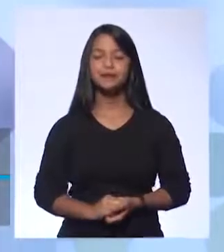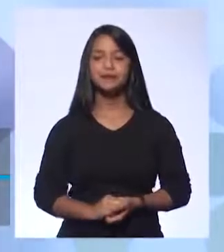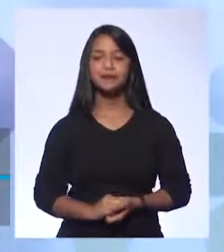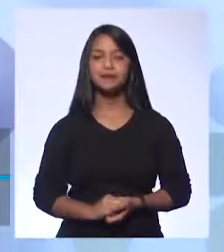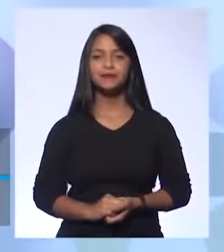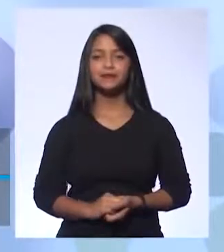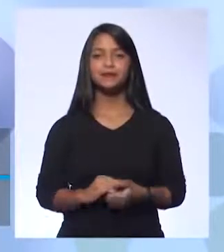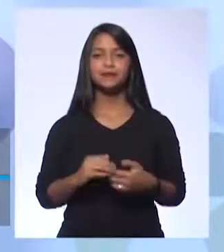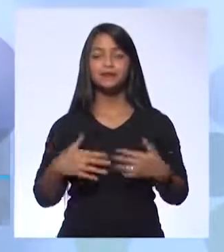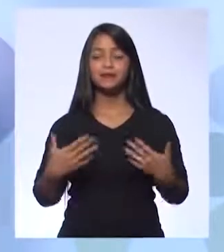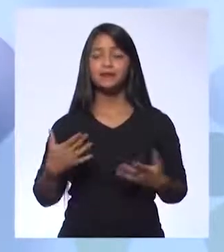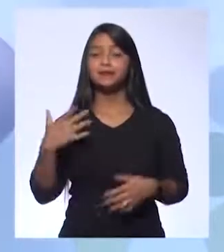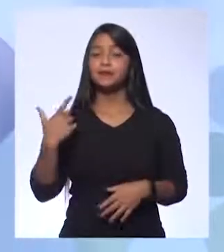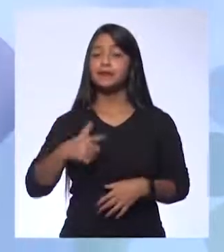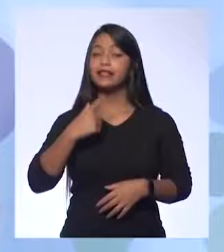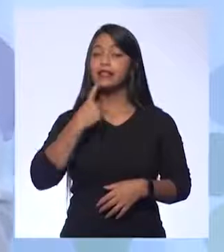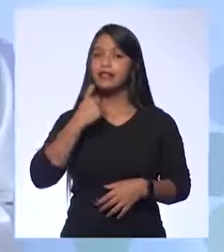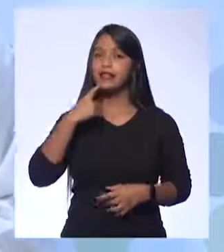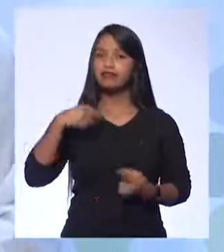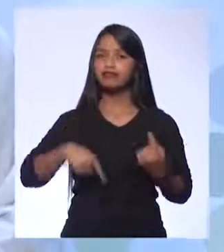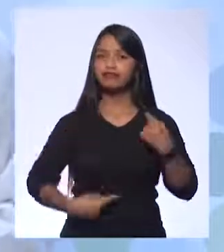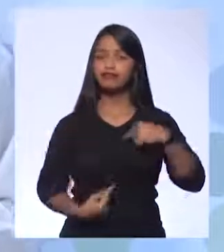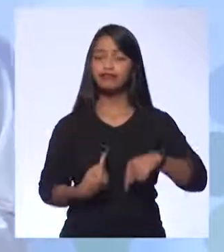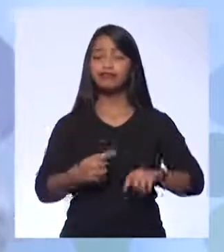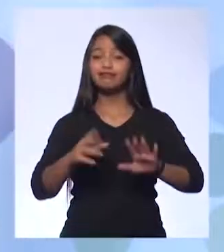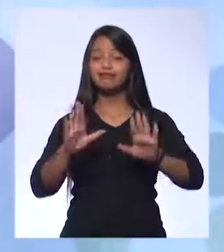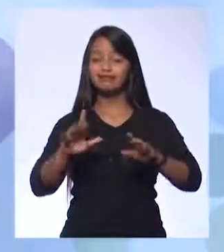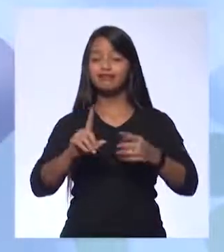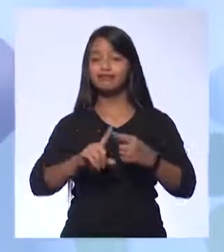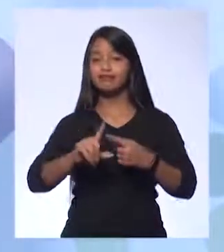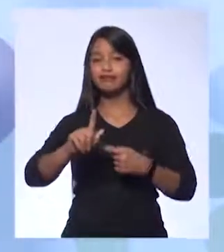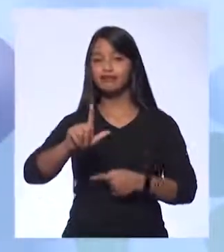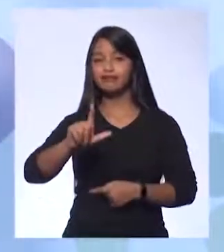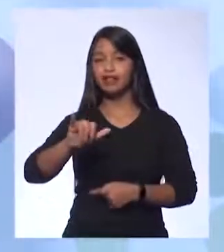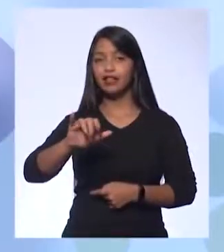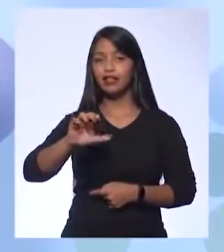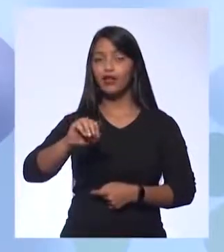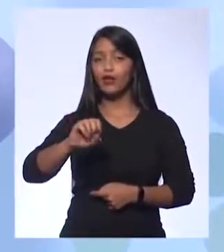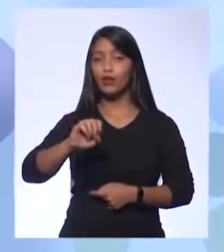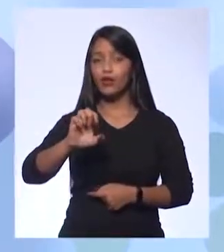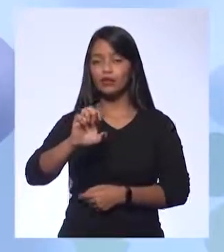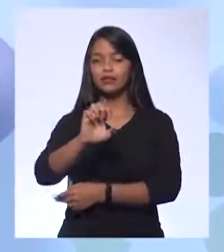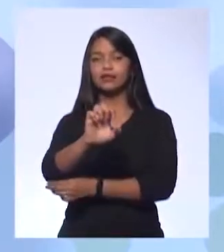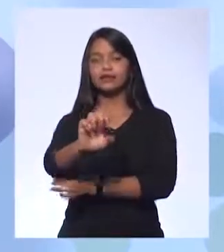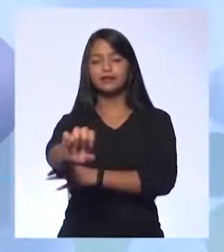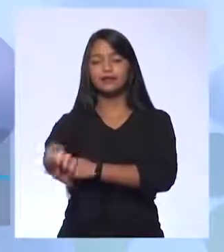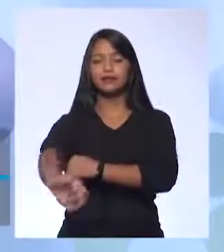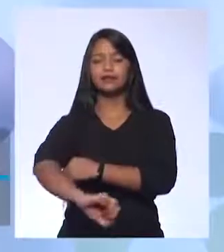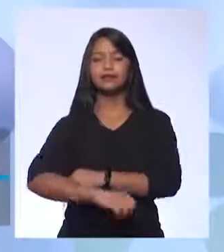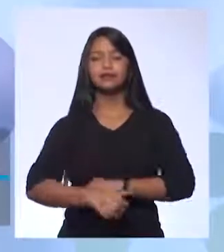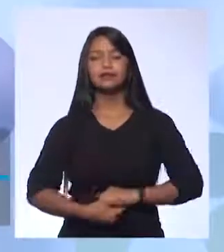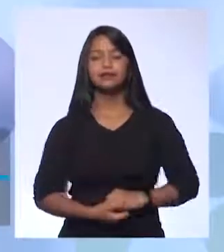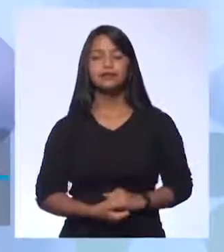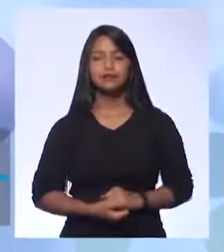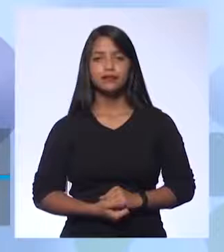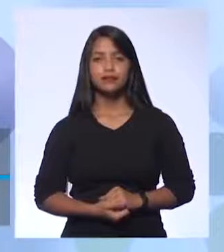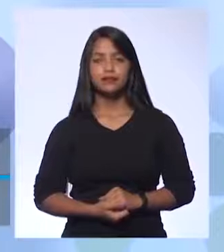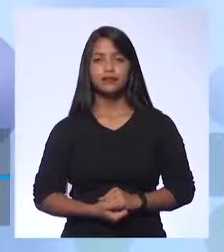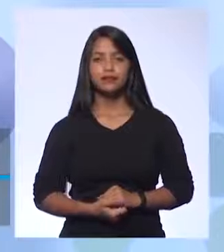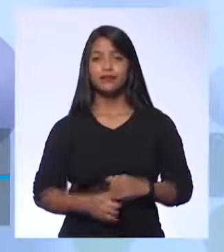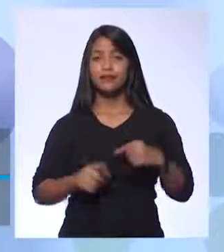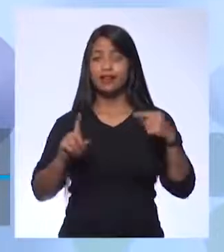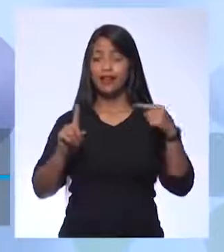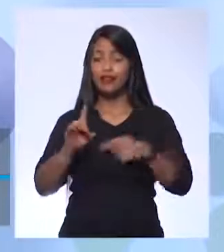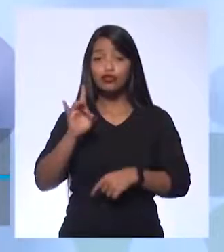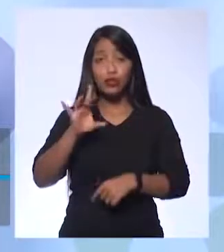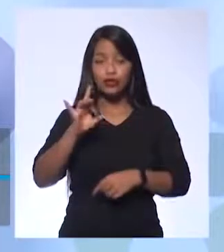sangue passando aí de novo. Só que a glicose não consegue não vai conseguir entrar sozinha